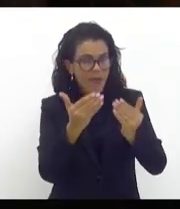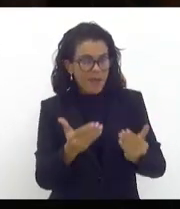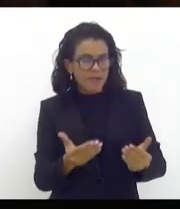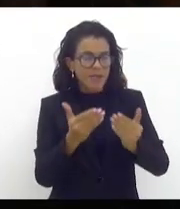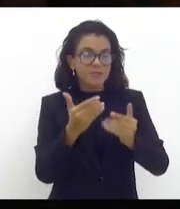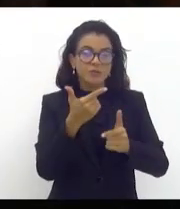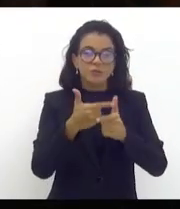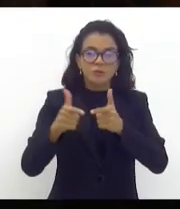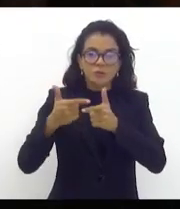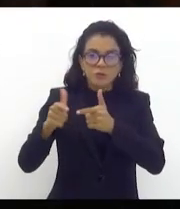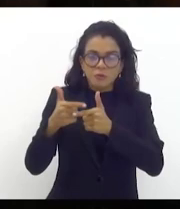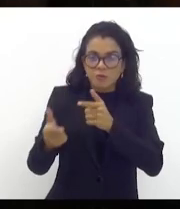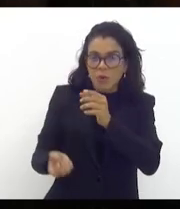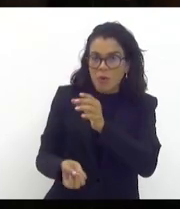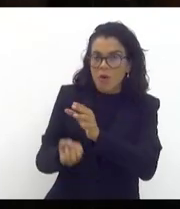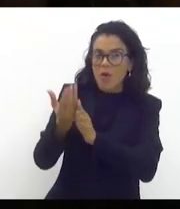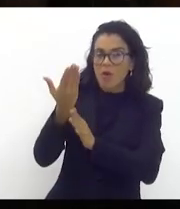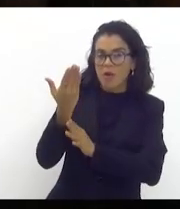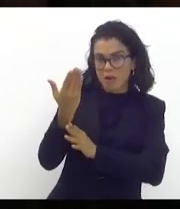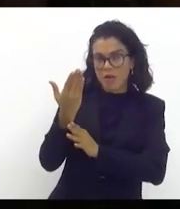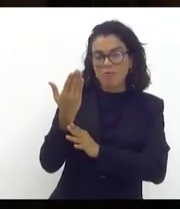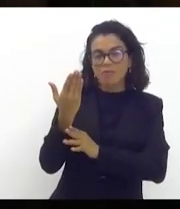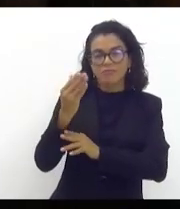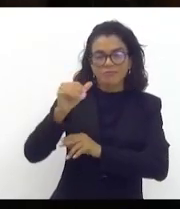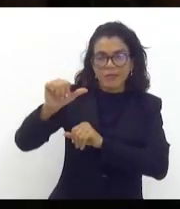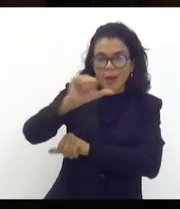impacto dessa reforma tributária